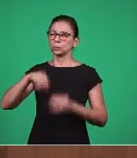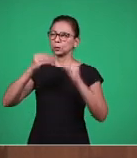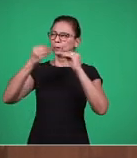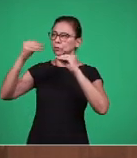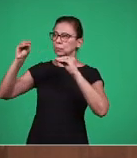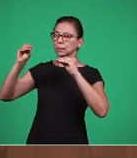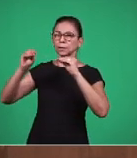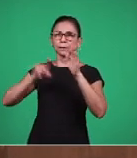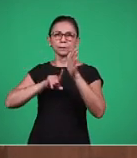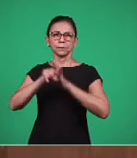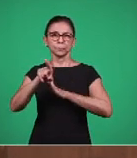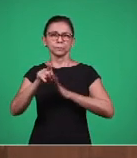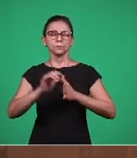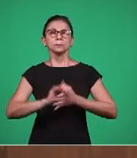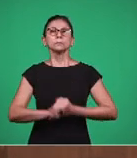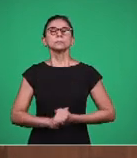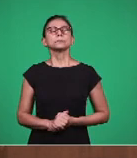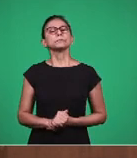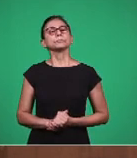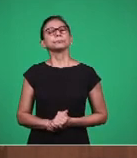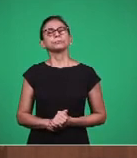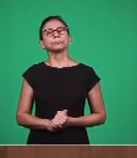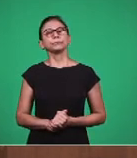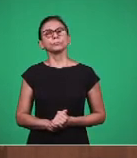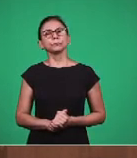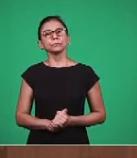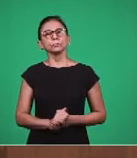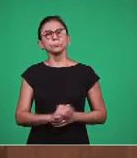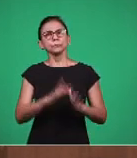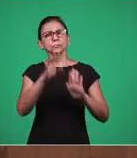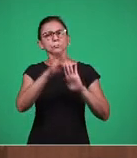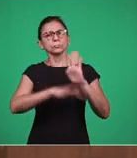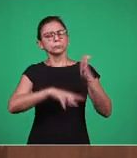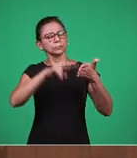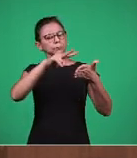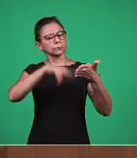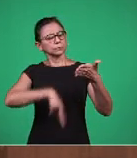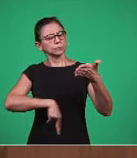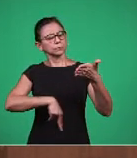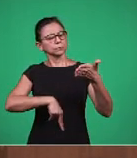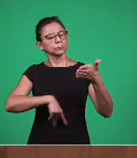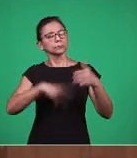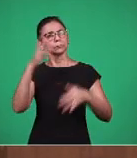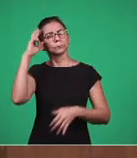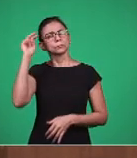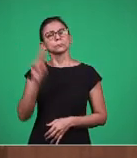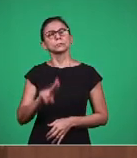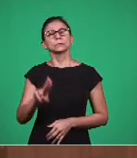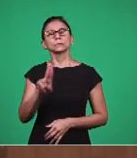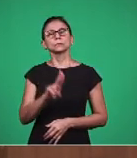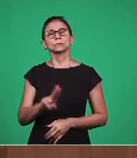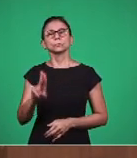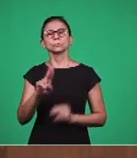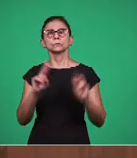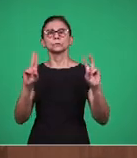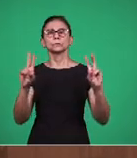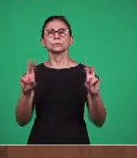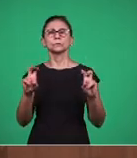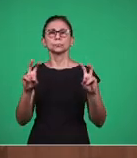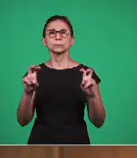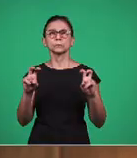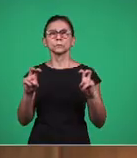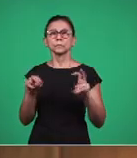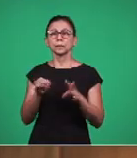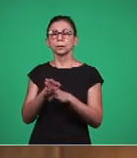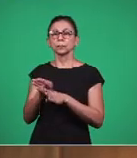resposta. A pergunta, lendo o Evangelho, qual a expressão usada pelo Senhor para advertir a sua igreja quanto ao momento?